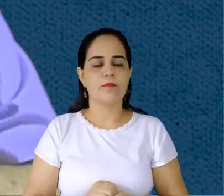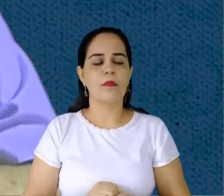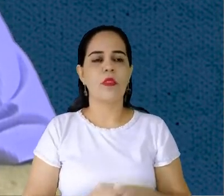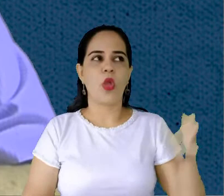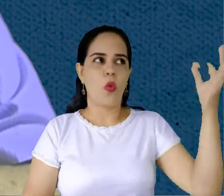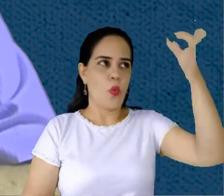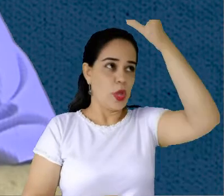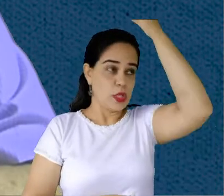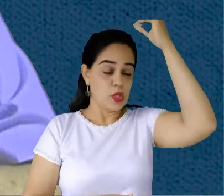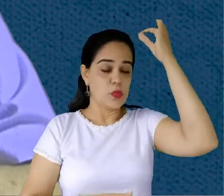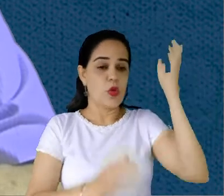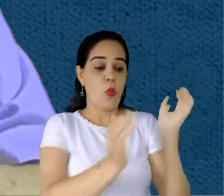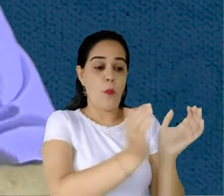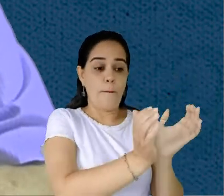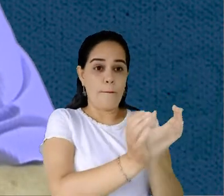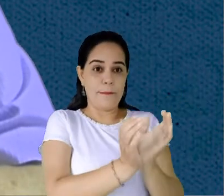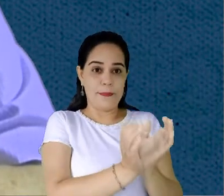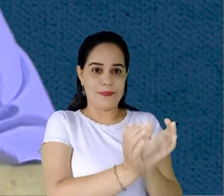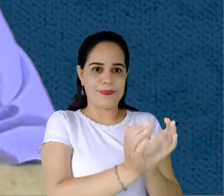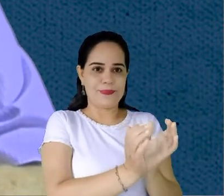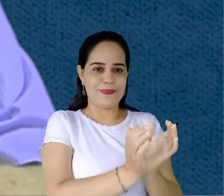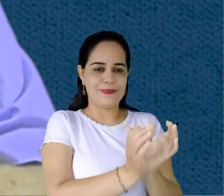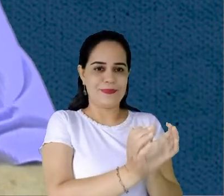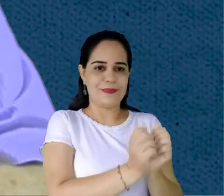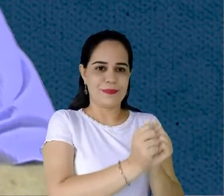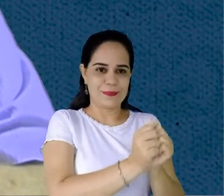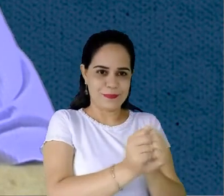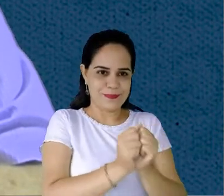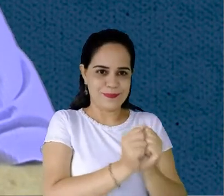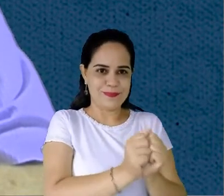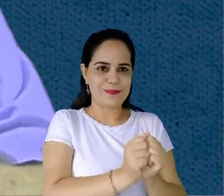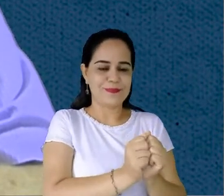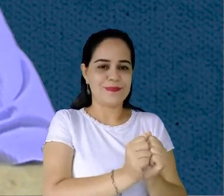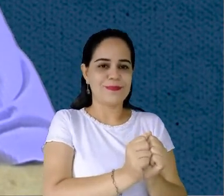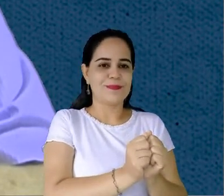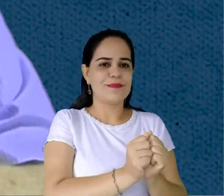decidimos, o Espírito Santo e nós,